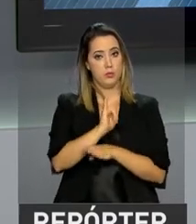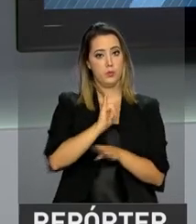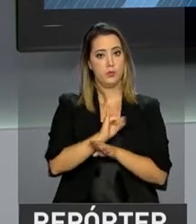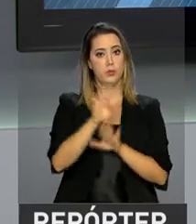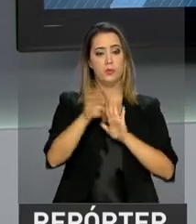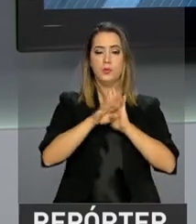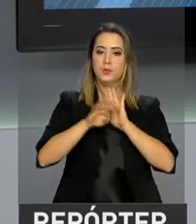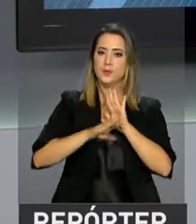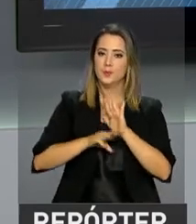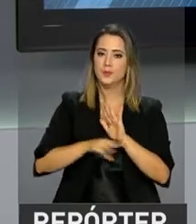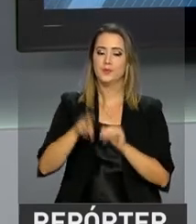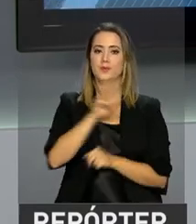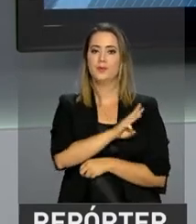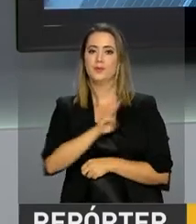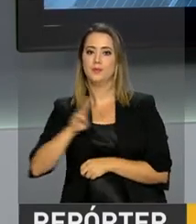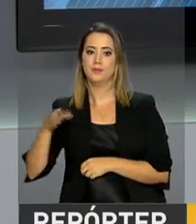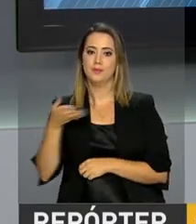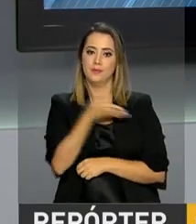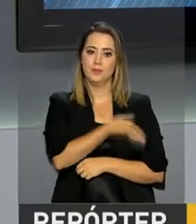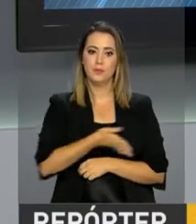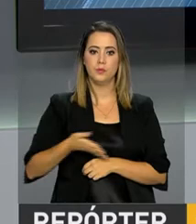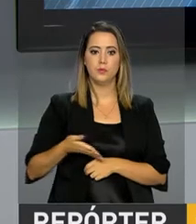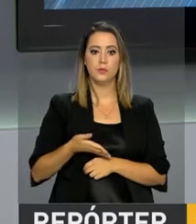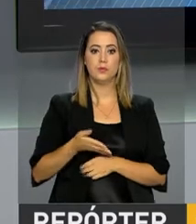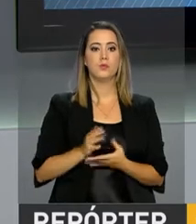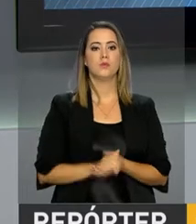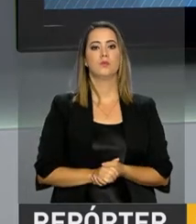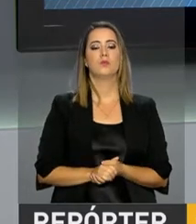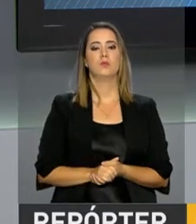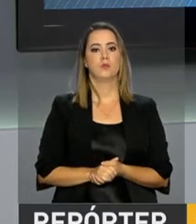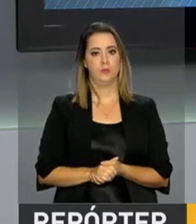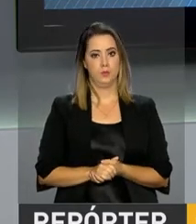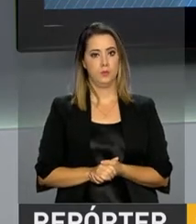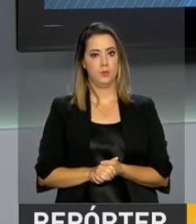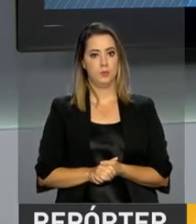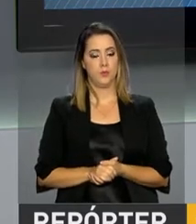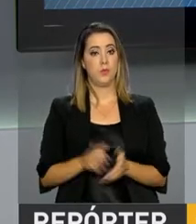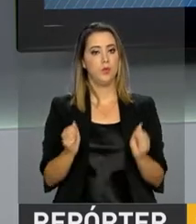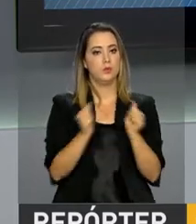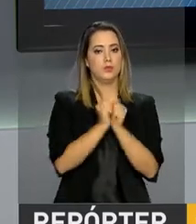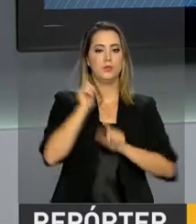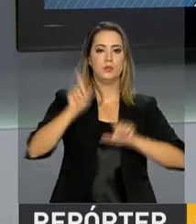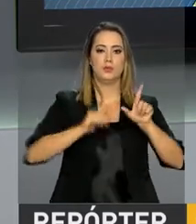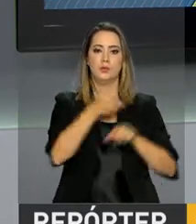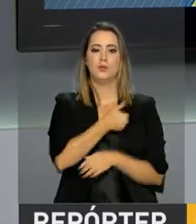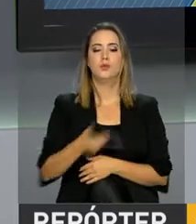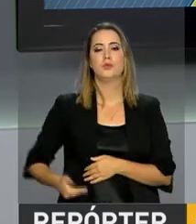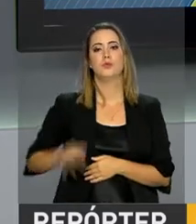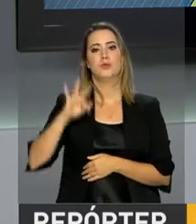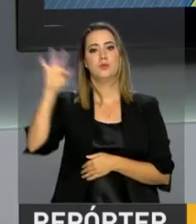no YouTube. E toda a nossa programação também está na página da NBR na internet. Continue com a gente